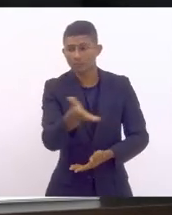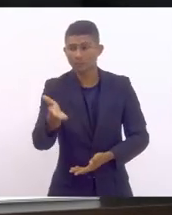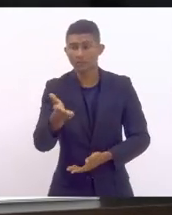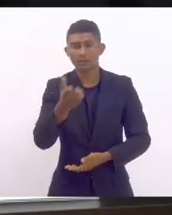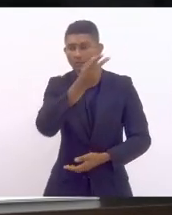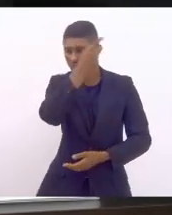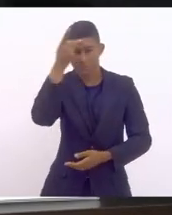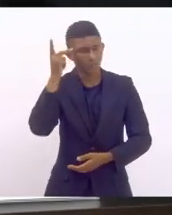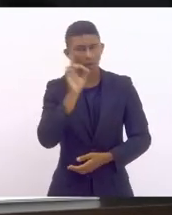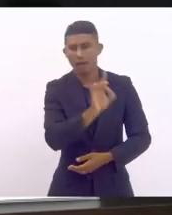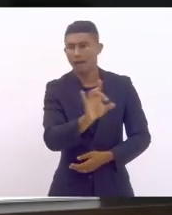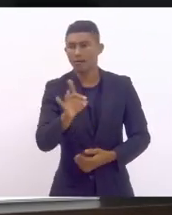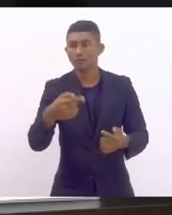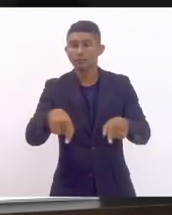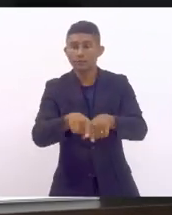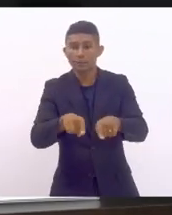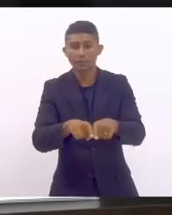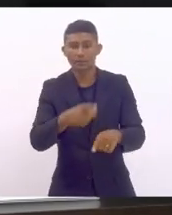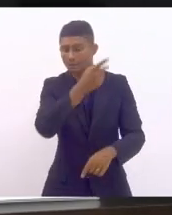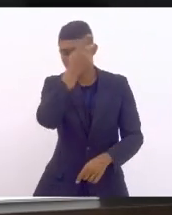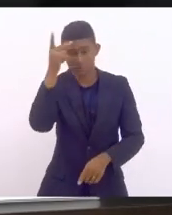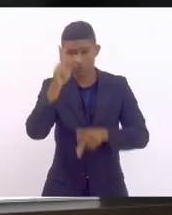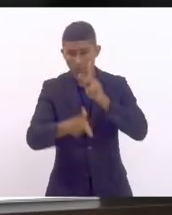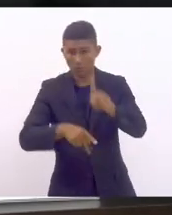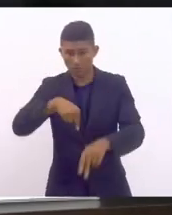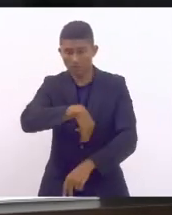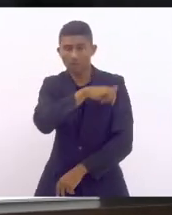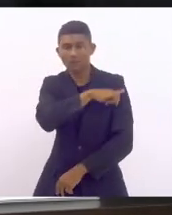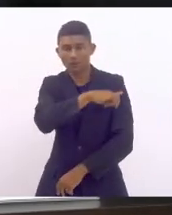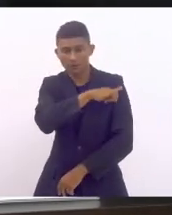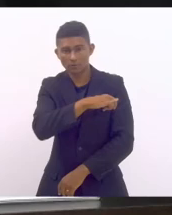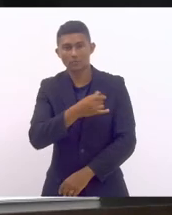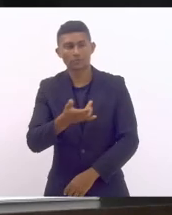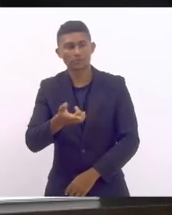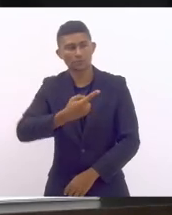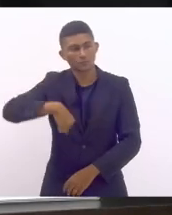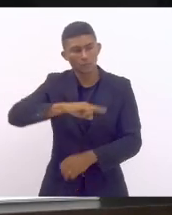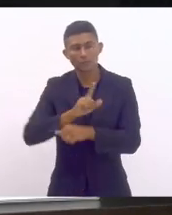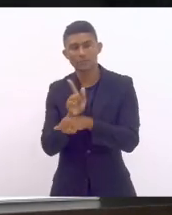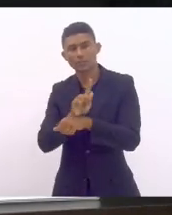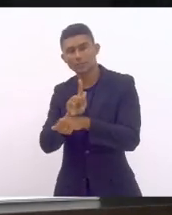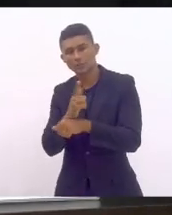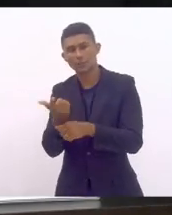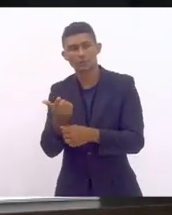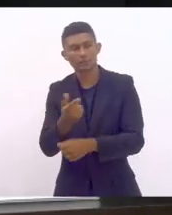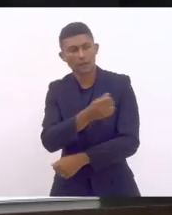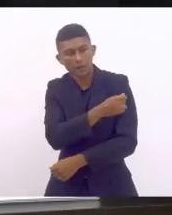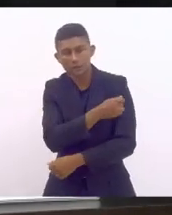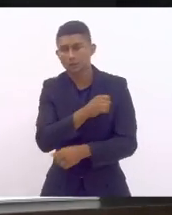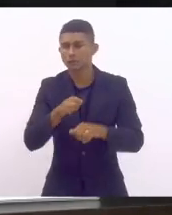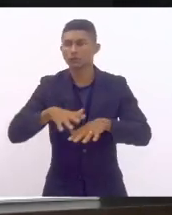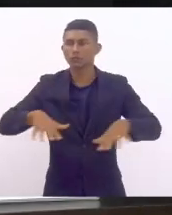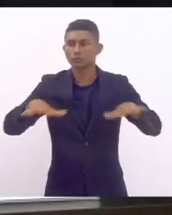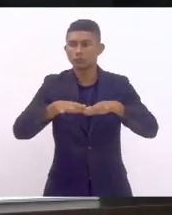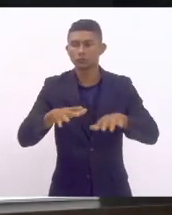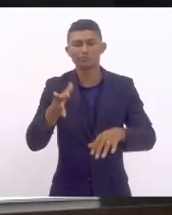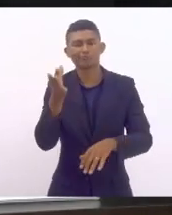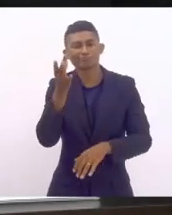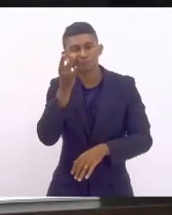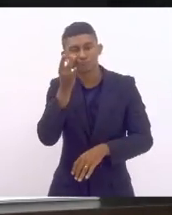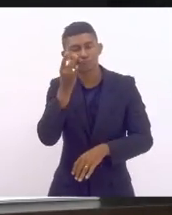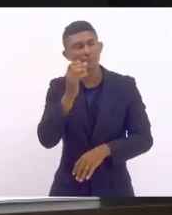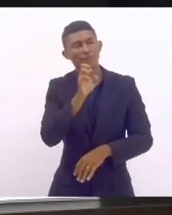cada Fluminense cada um de nós gestores e servidores e alunos vem presenciando e